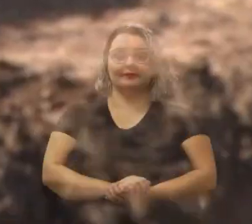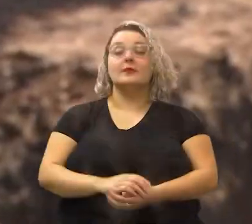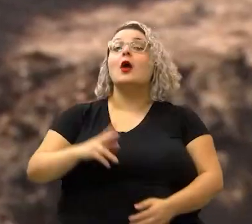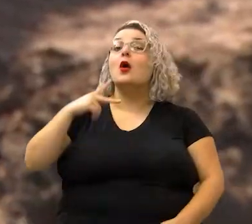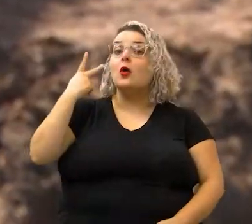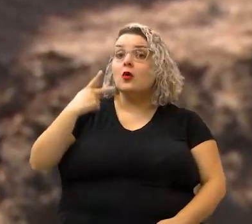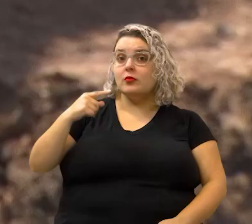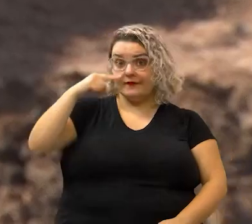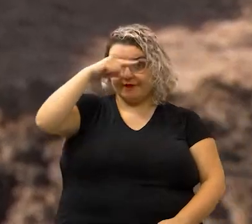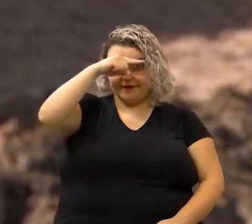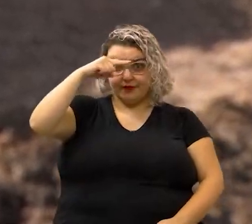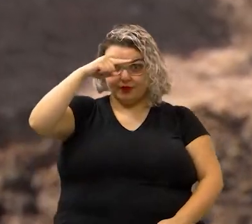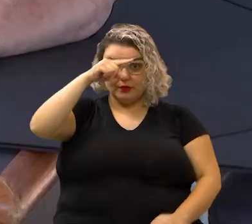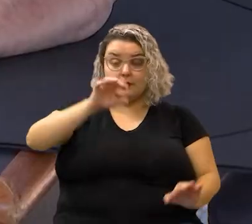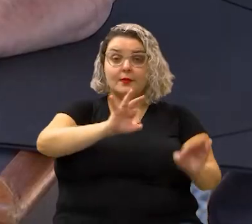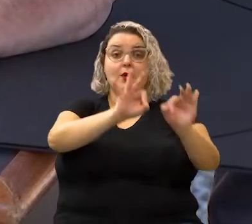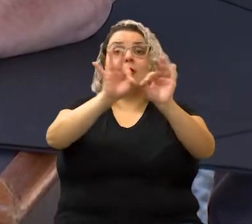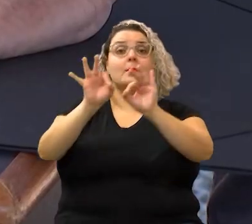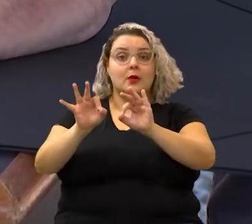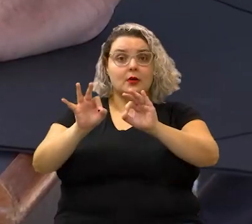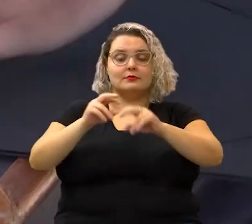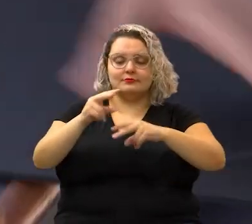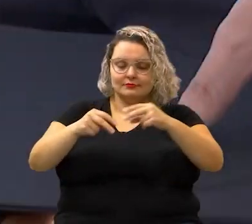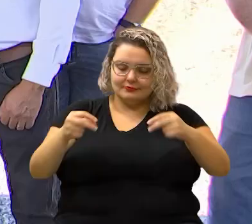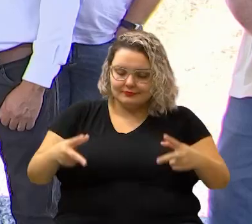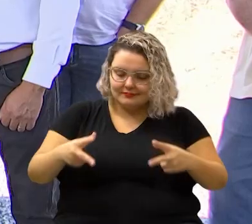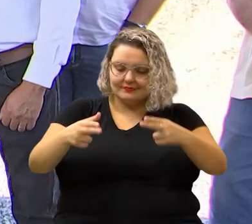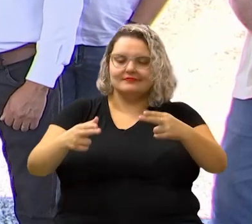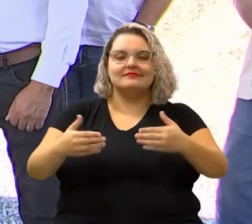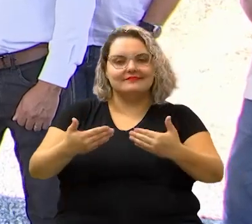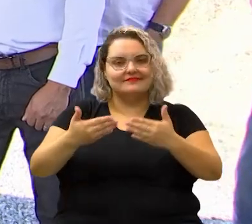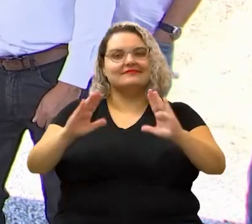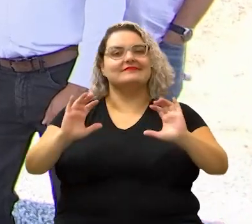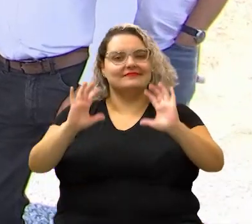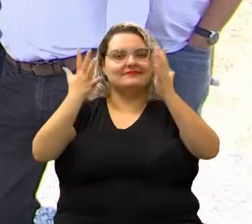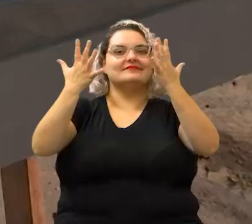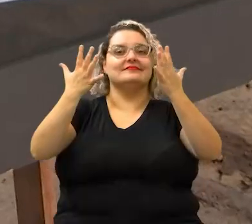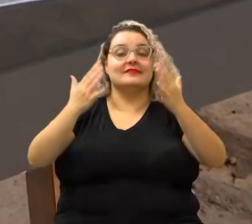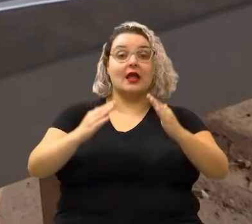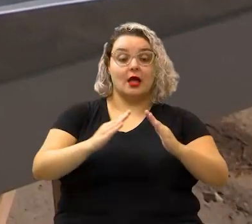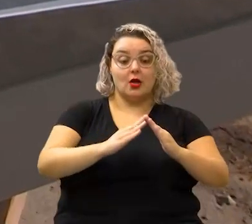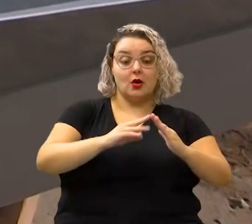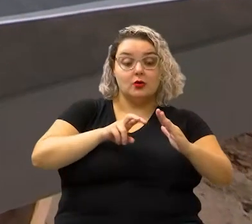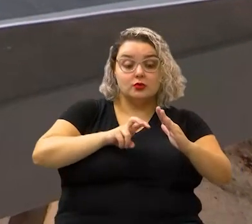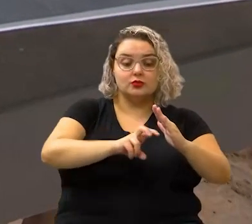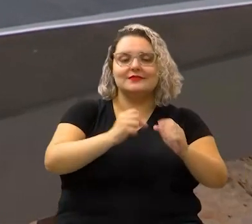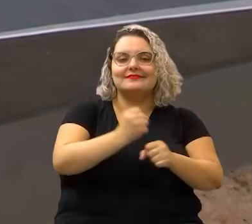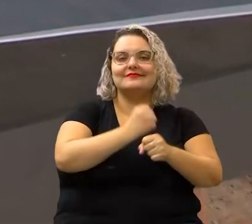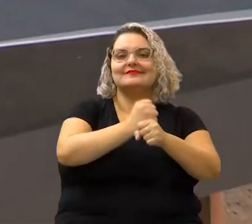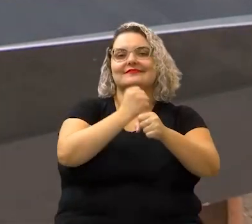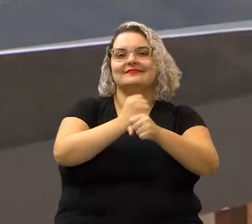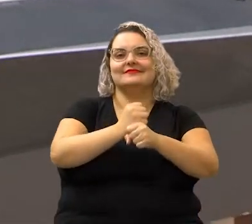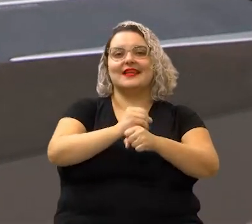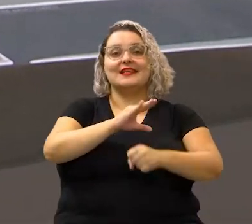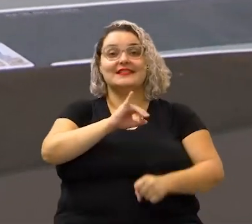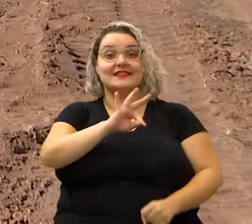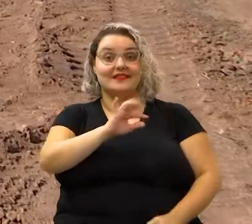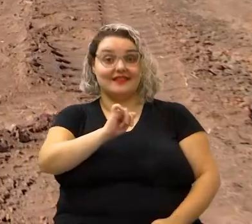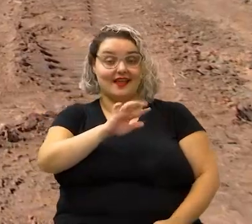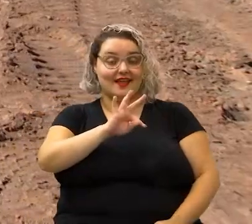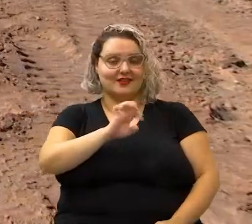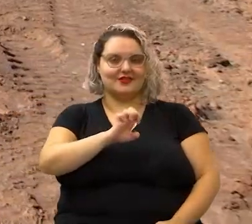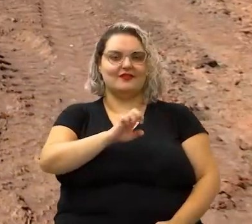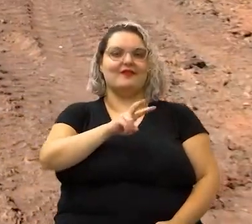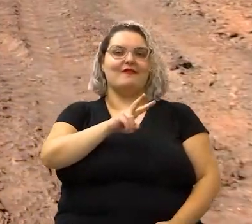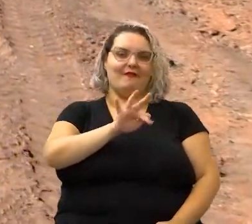o vereador Felipe Marquesi acompanhou a cerimônia que marcou o início das obras da creche no Residencial se tá de Firenze